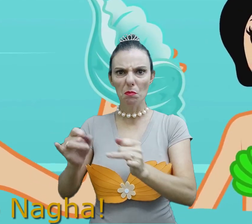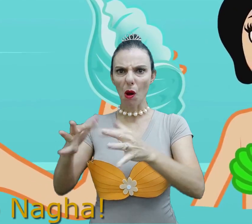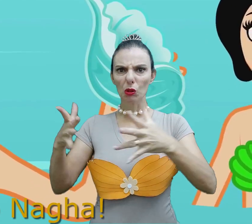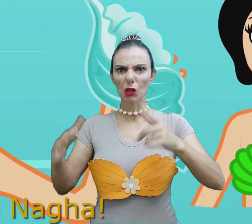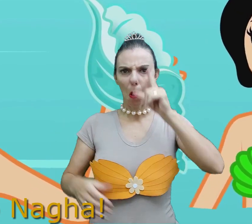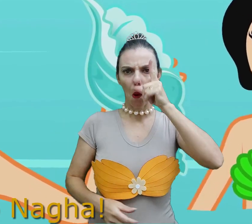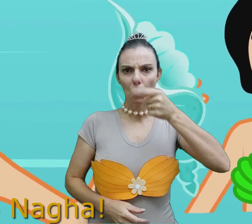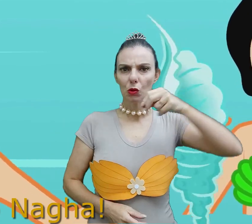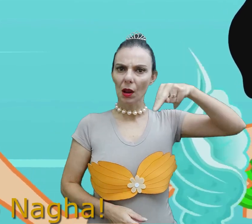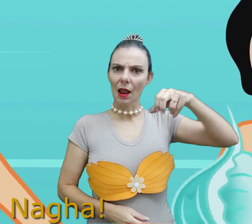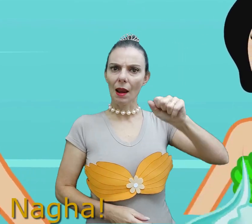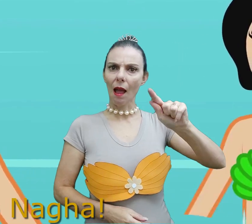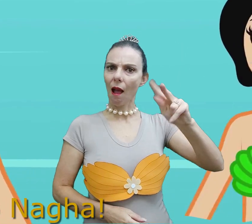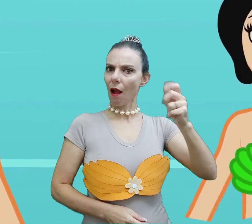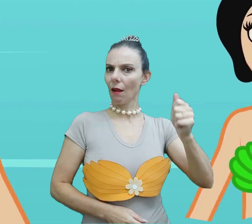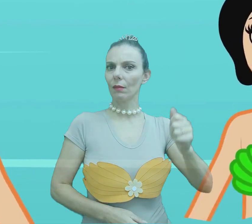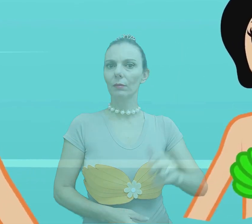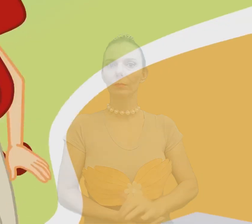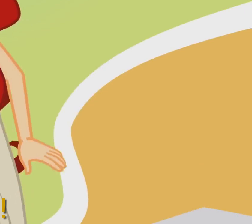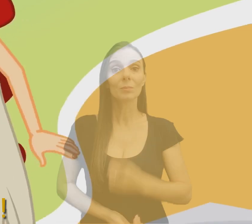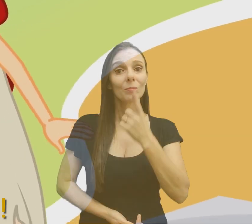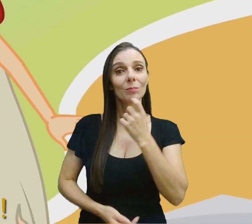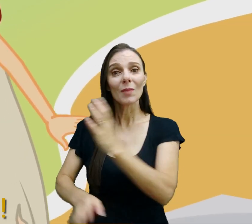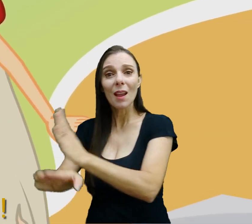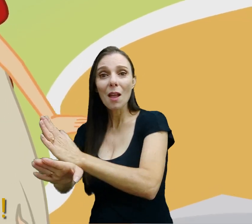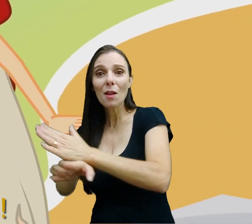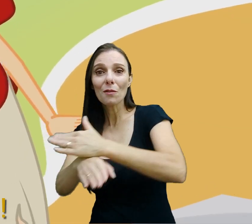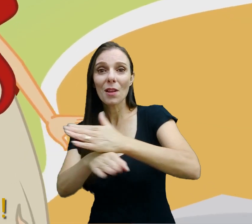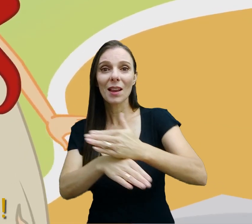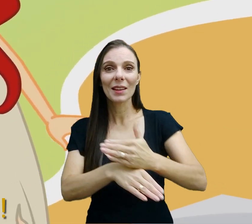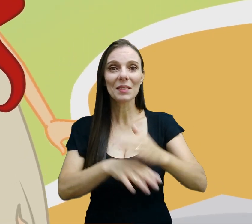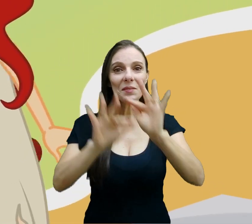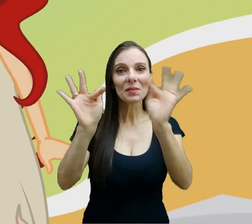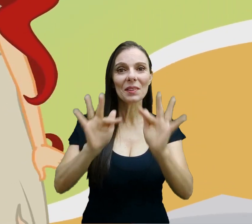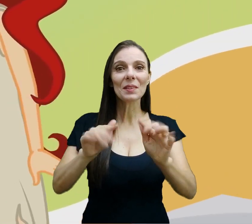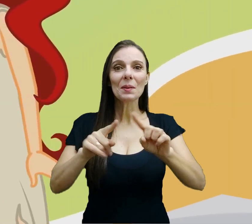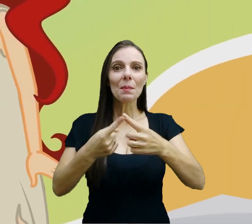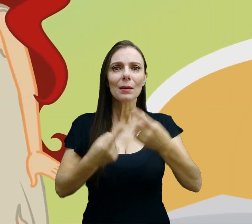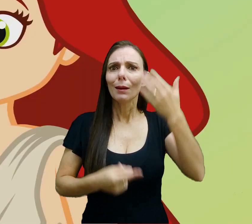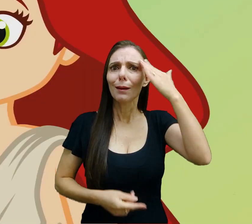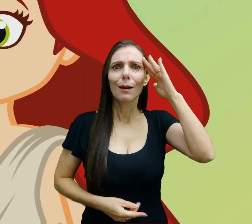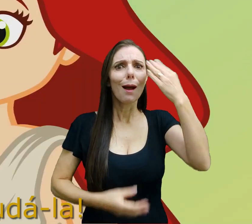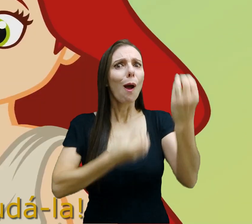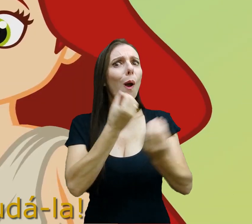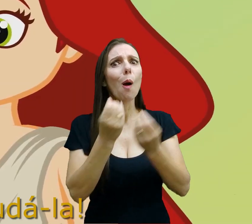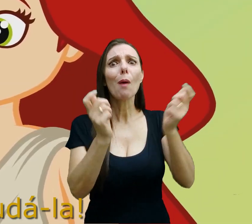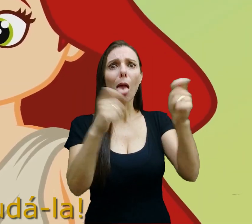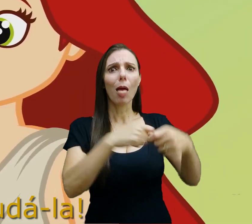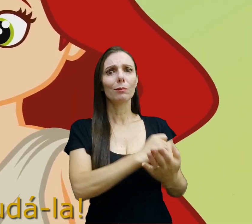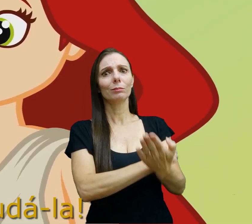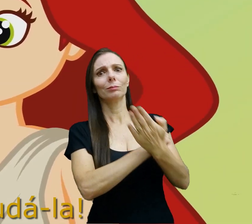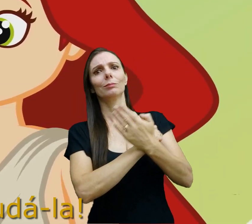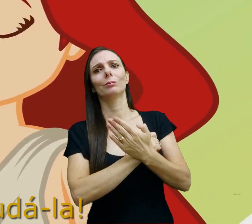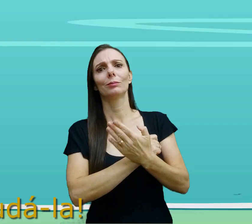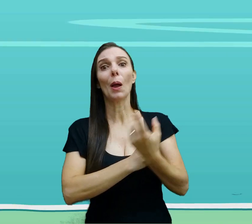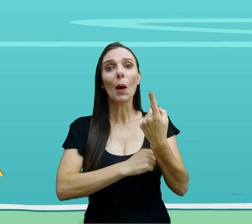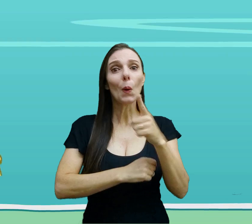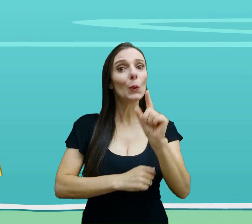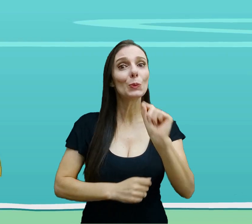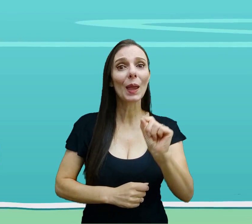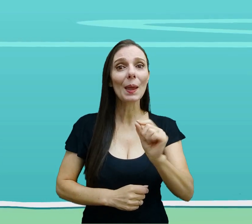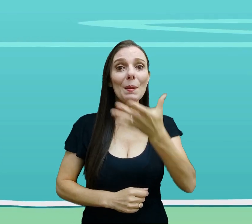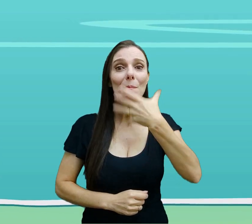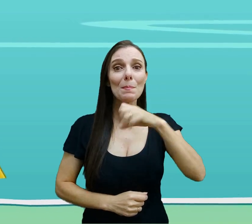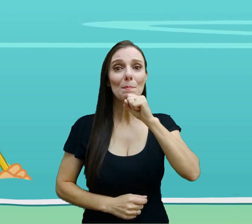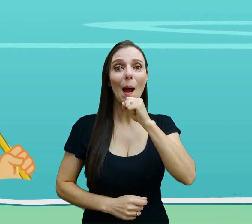a maldição da bruxa do Naga. Ariel estava muito feliz, mas ela não entendia como elas poderiam ajudá-la. E